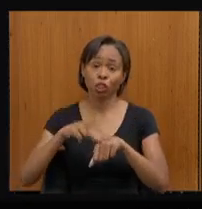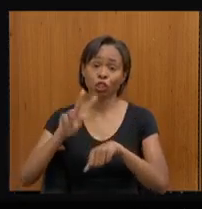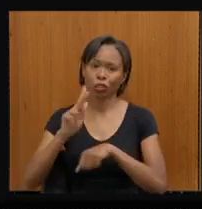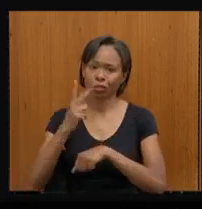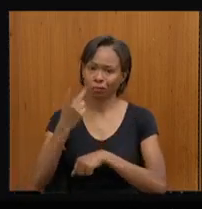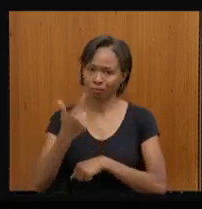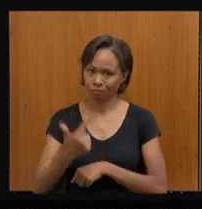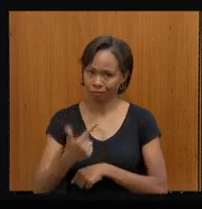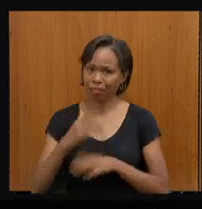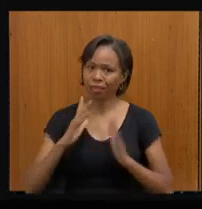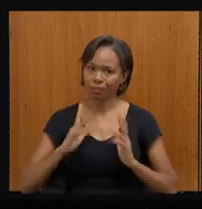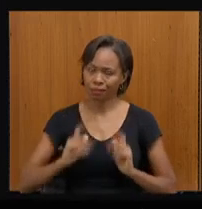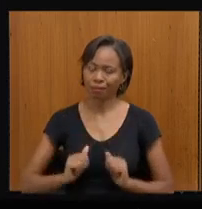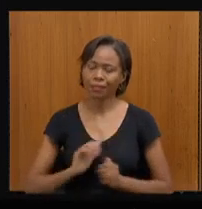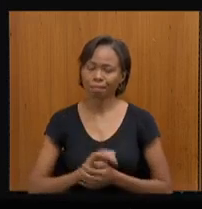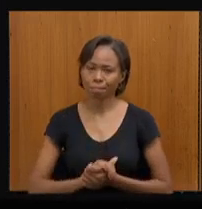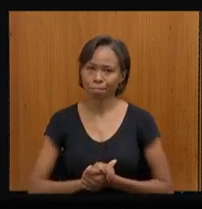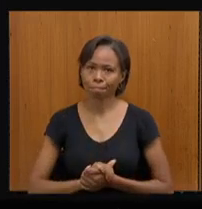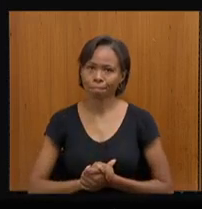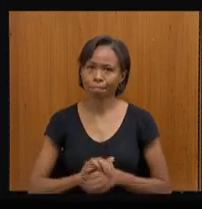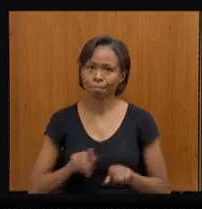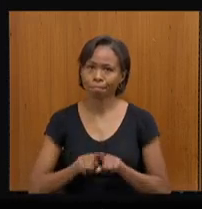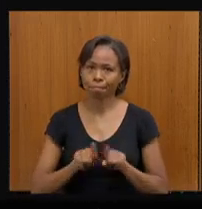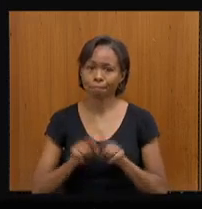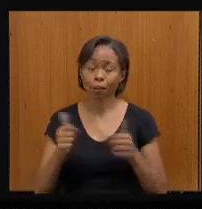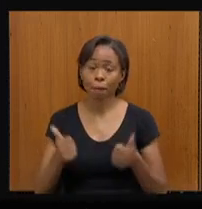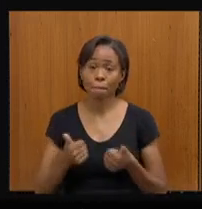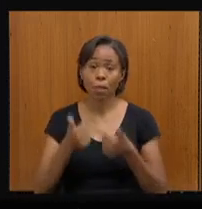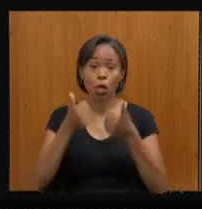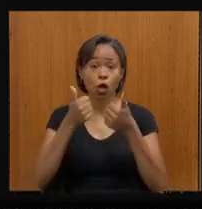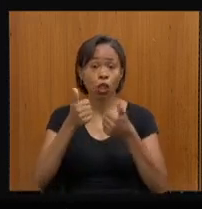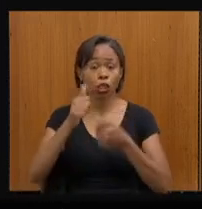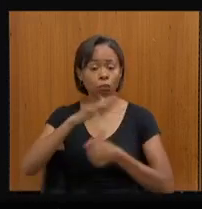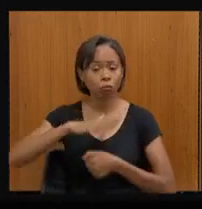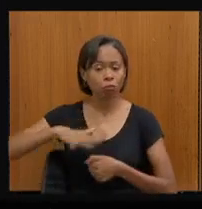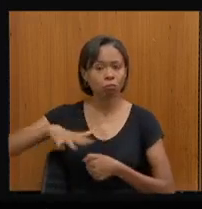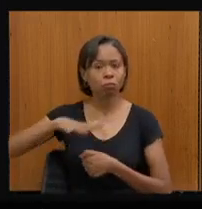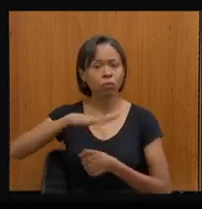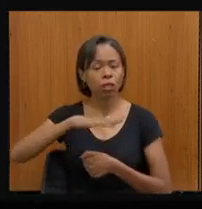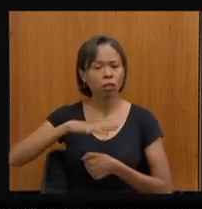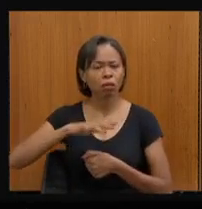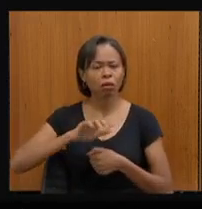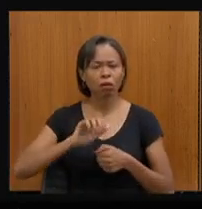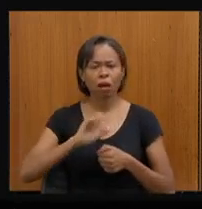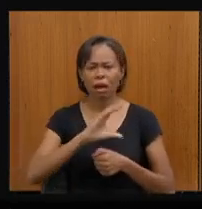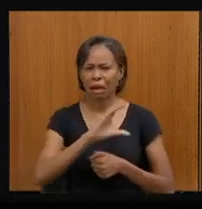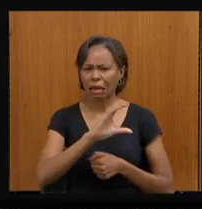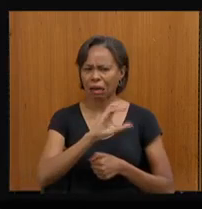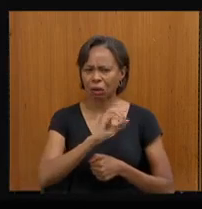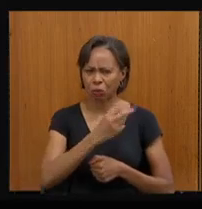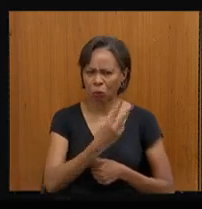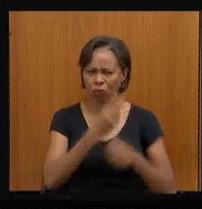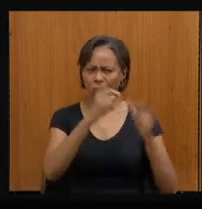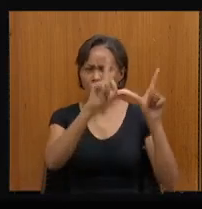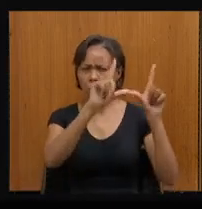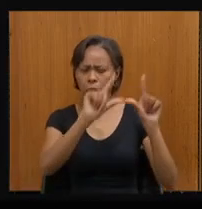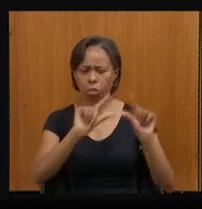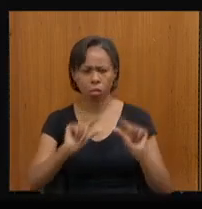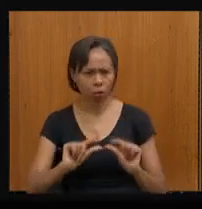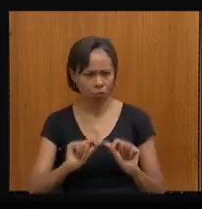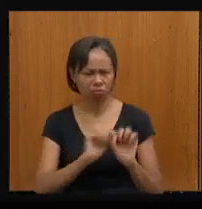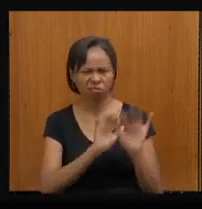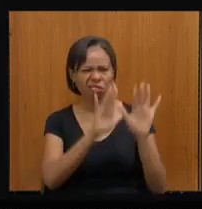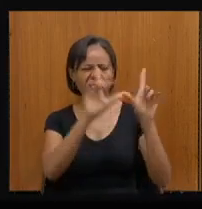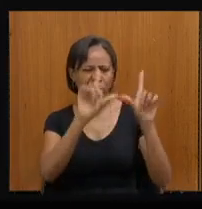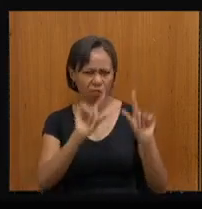melhoria do nosso meio ambiente com menores emissões de carbono a geração de emprego e renda com